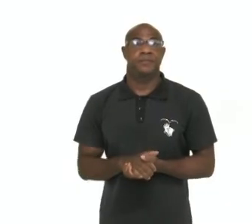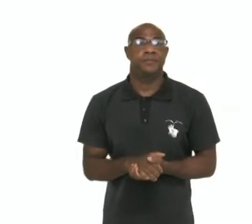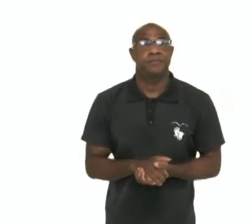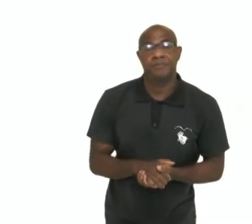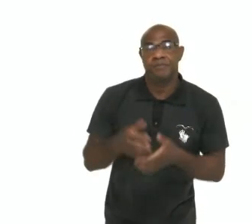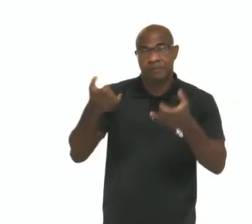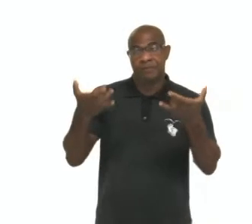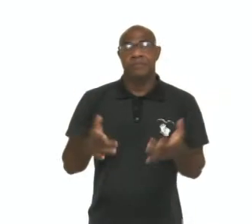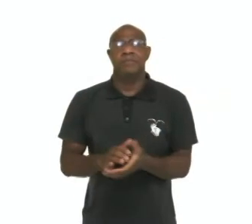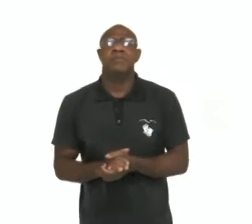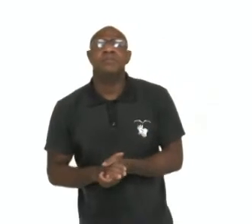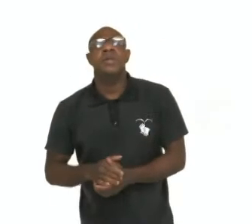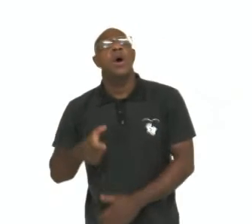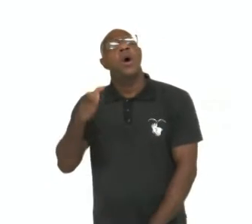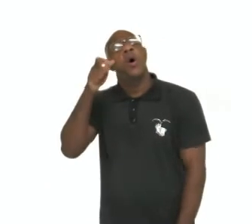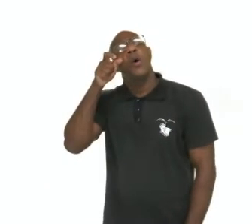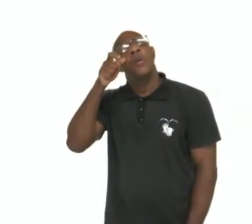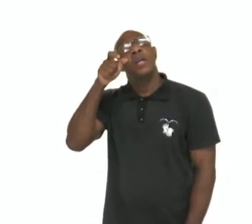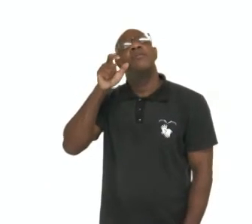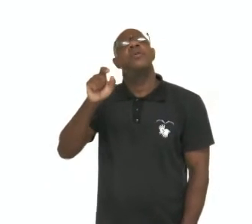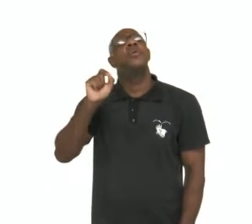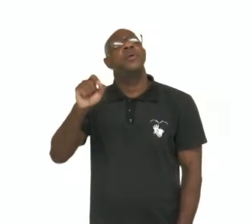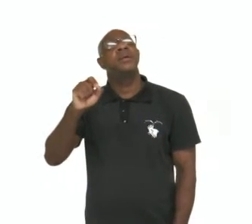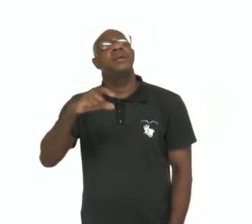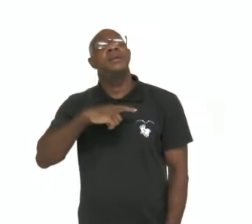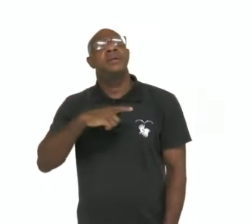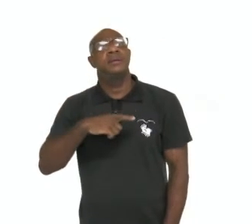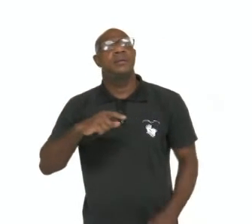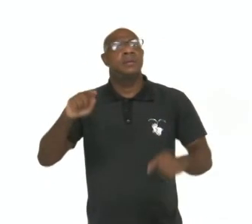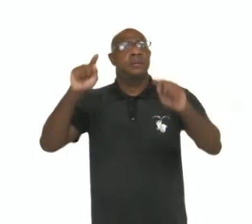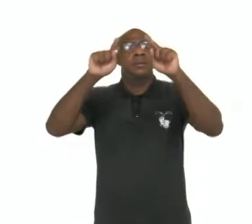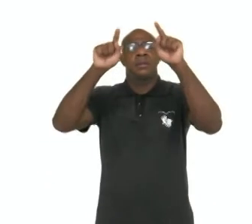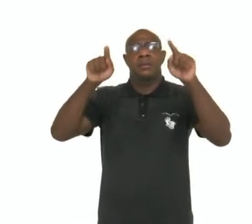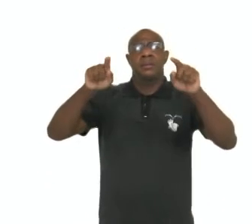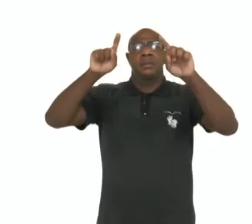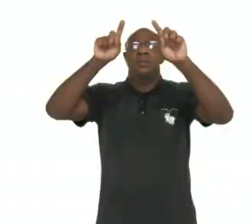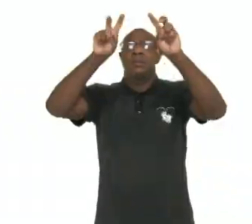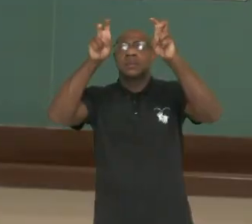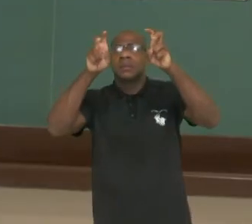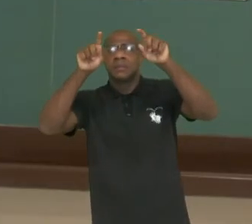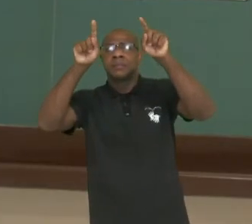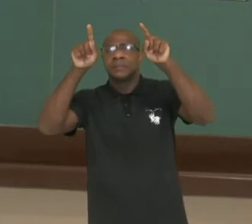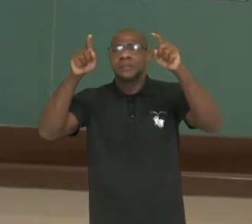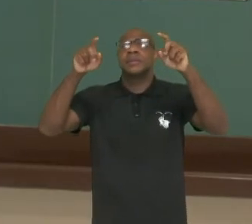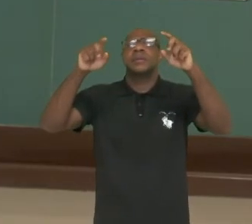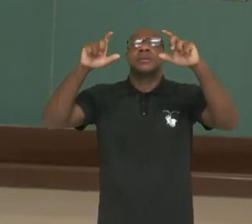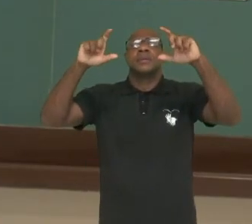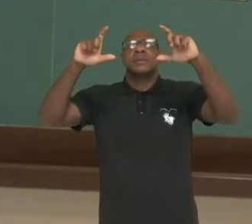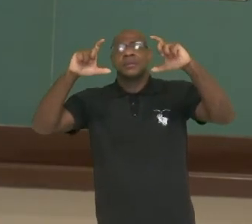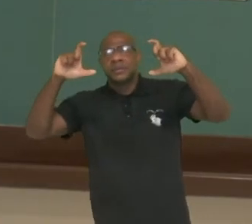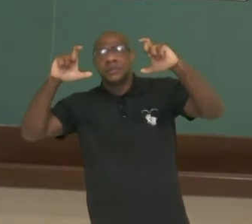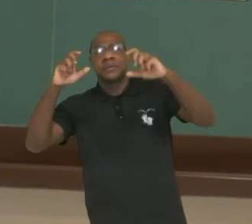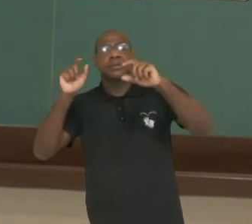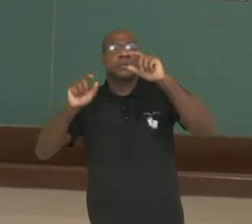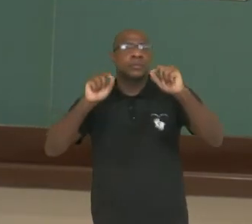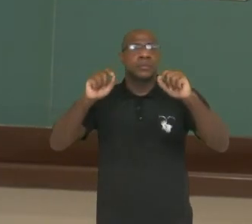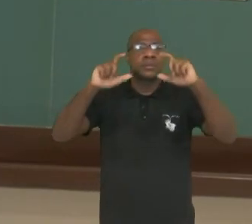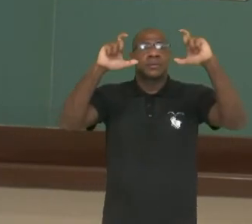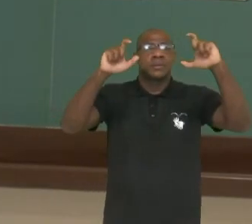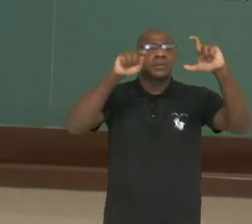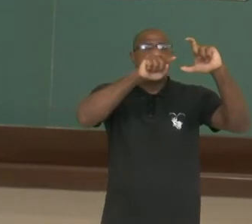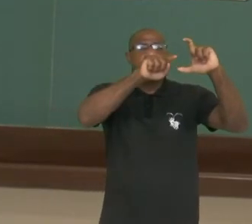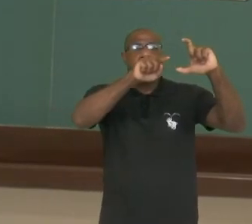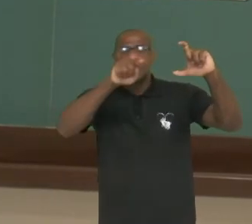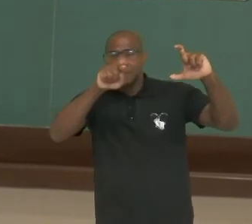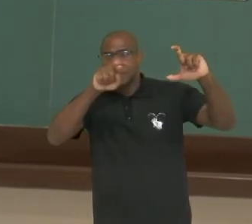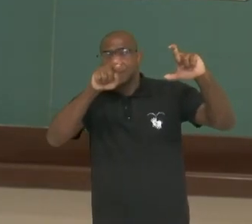diz assim: observem aqui que no início nós temos o colchetes e as reticências, isso indica que um fragmento do texto original foi